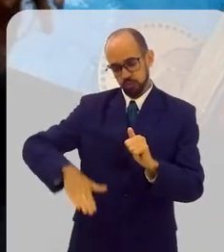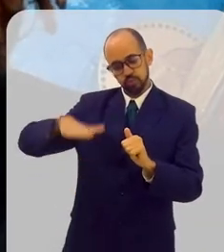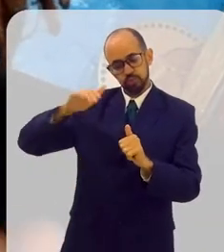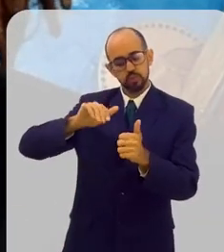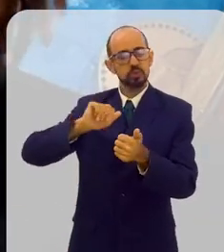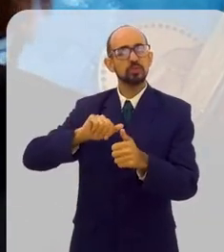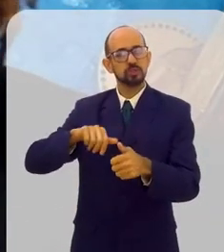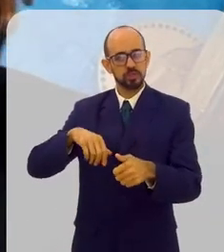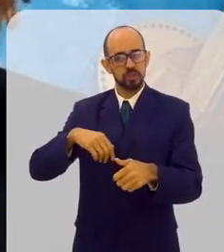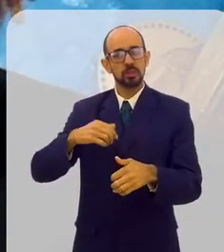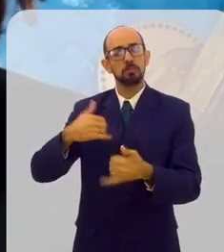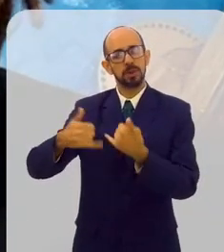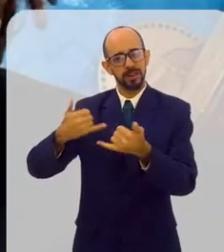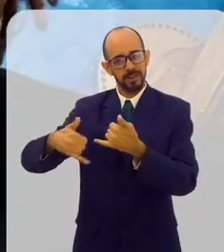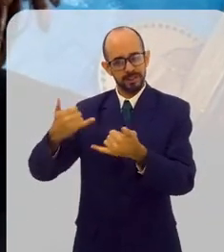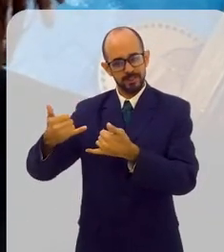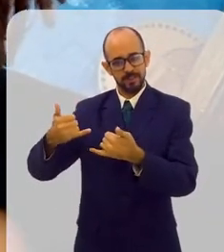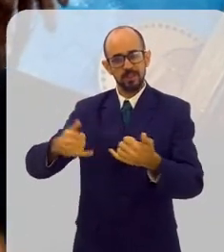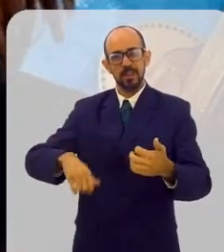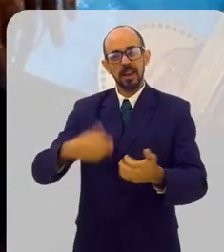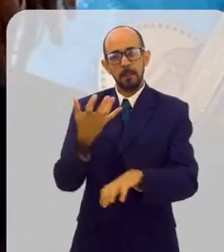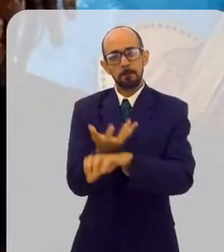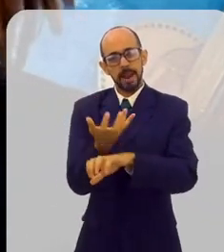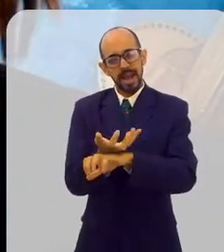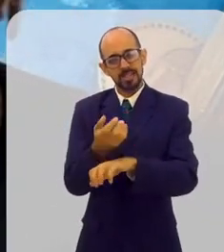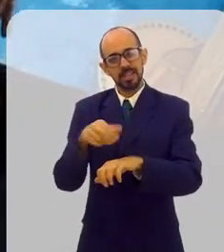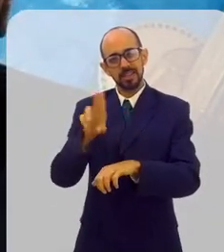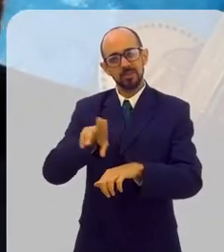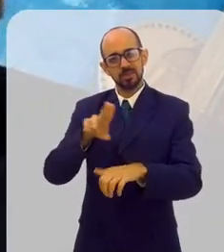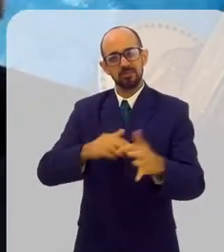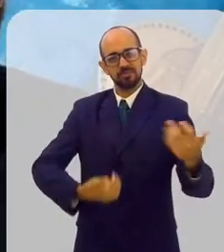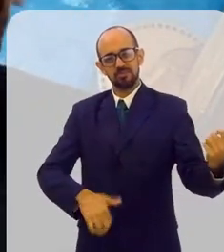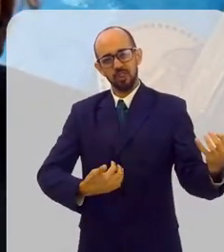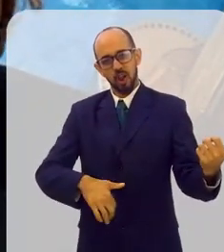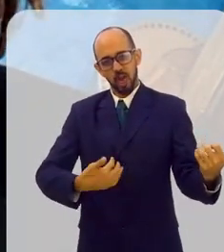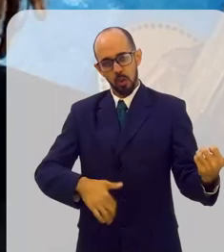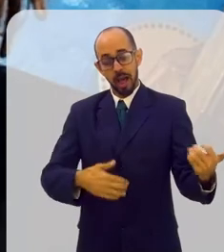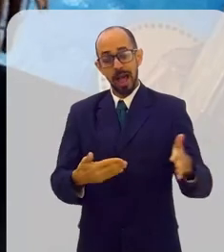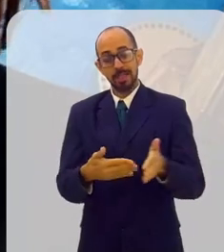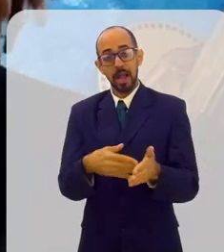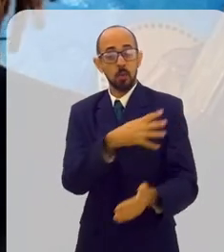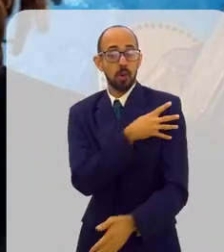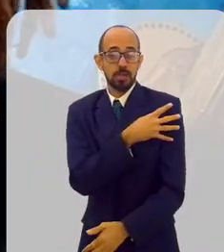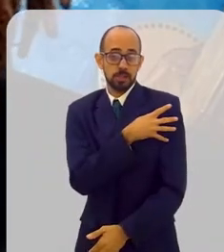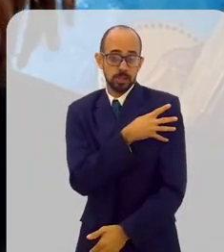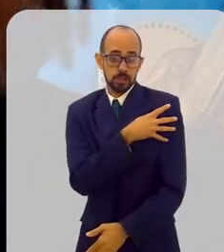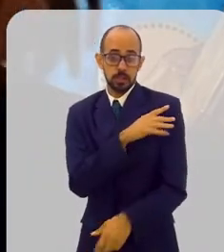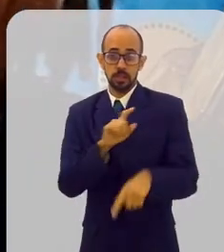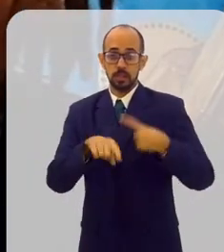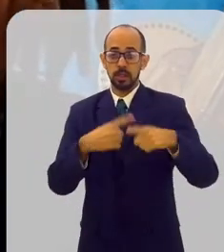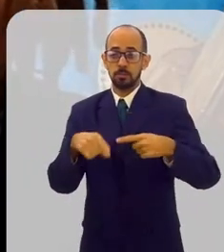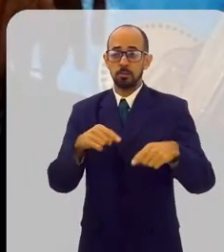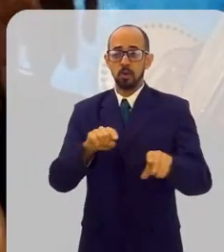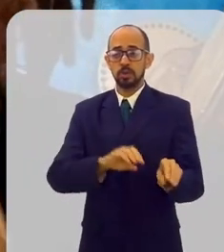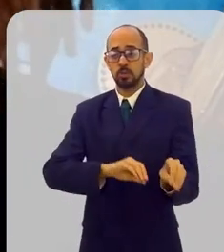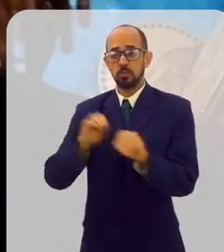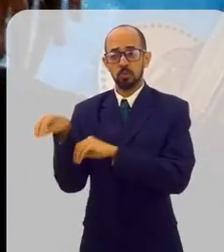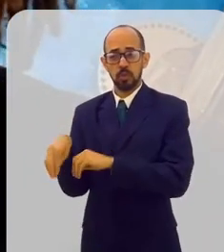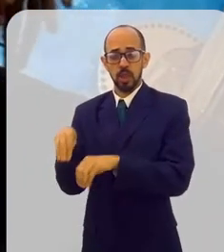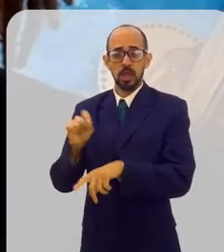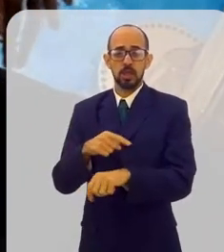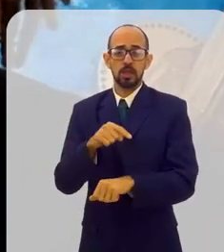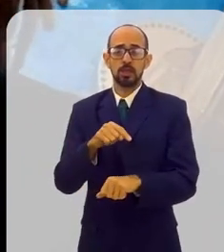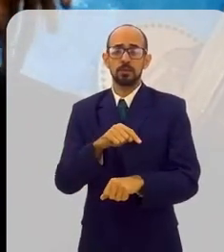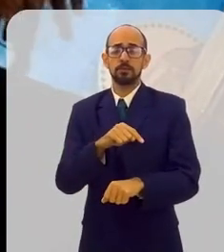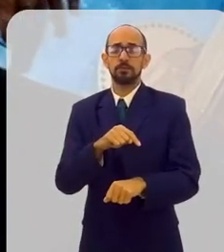bola, para a praça onde eu aprendi a tocar violão. Ali eu estudei até a quarta série. Depois disso, fui estudar numa escola